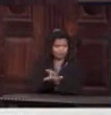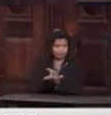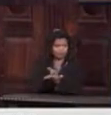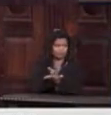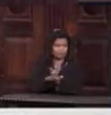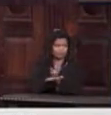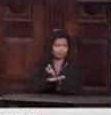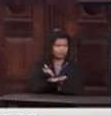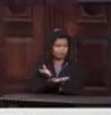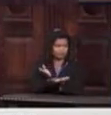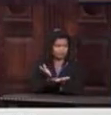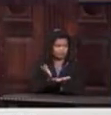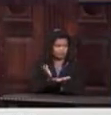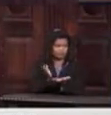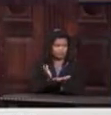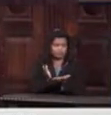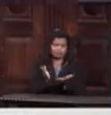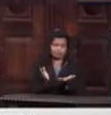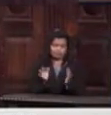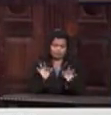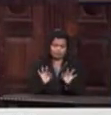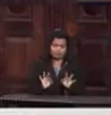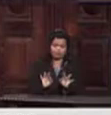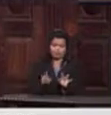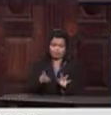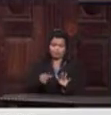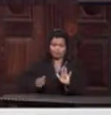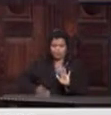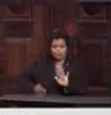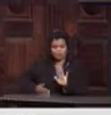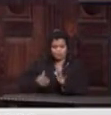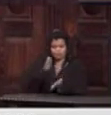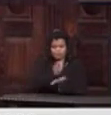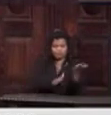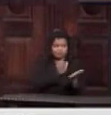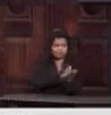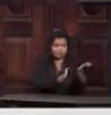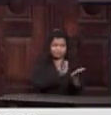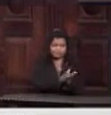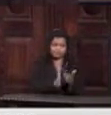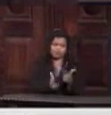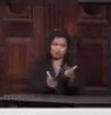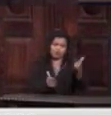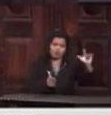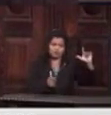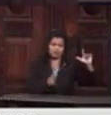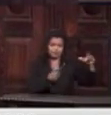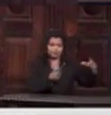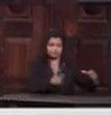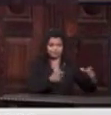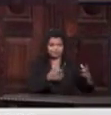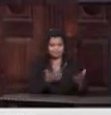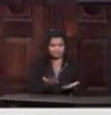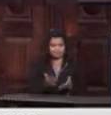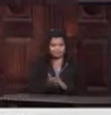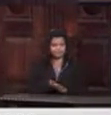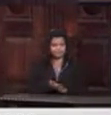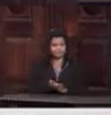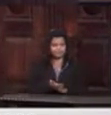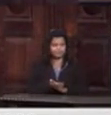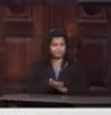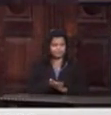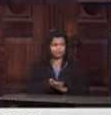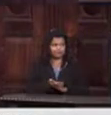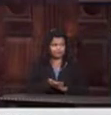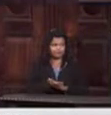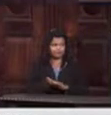ficar nenhum bandido. Ele vai para outro canto, ele vai para outro lado. Mas ele não vai deixar de existir, nem vai deixar de ter ação concreta.